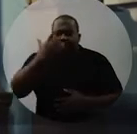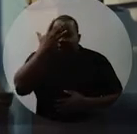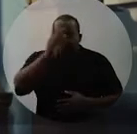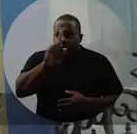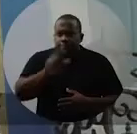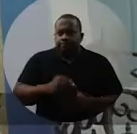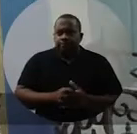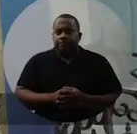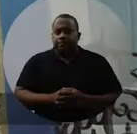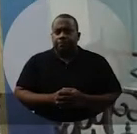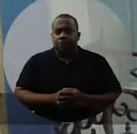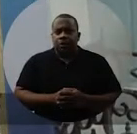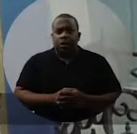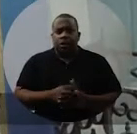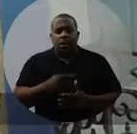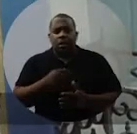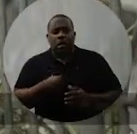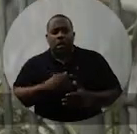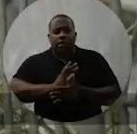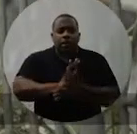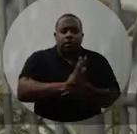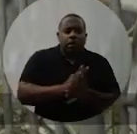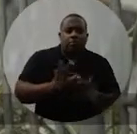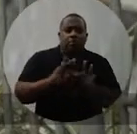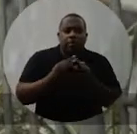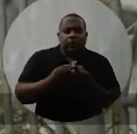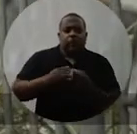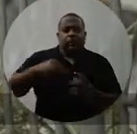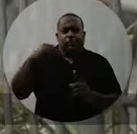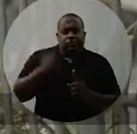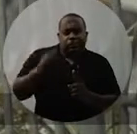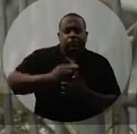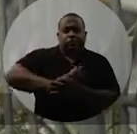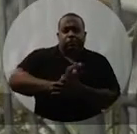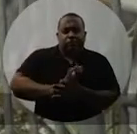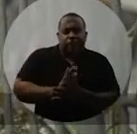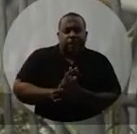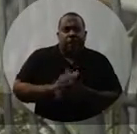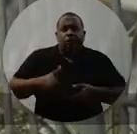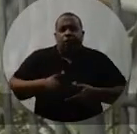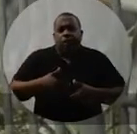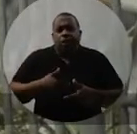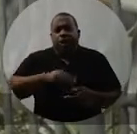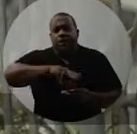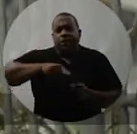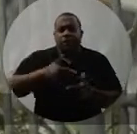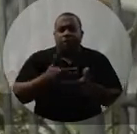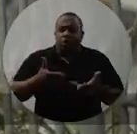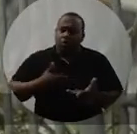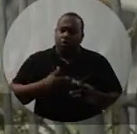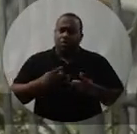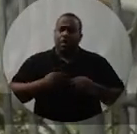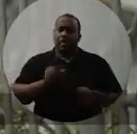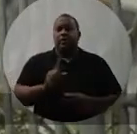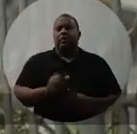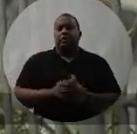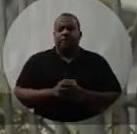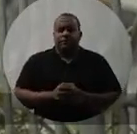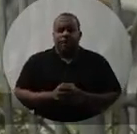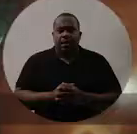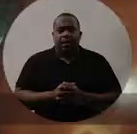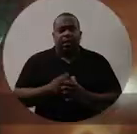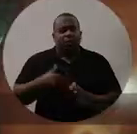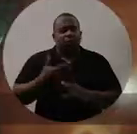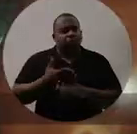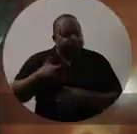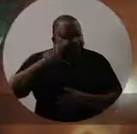que não foi fácil, não. Maus tratos de família, me batia muito pra caramba, velho. Me deixava com fome, várias coisas que eu não merecia. Eu